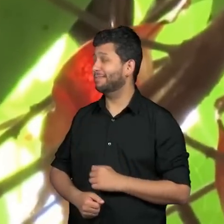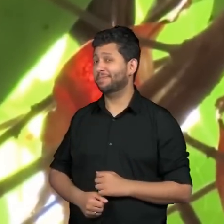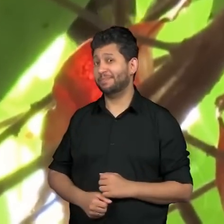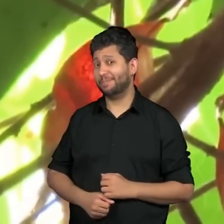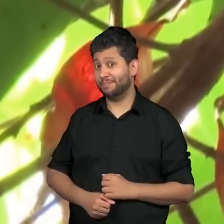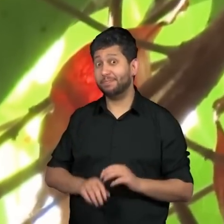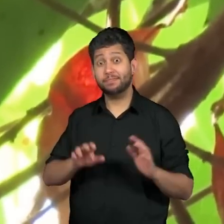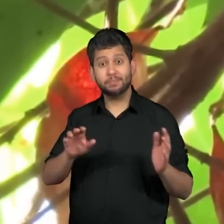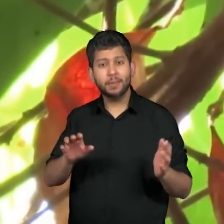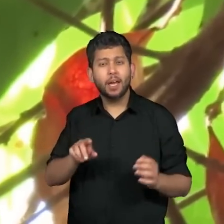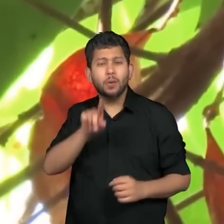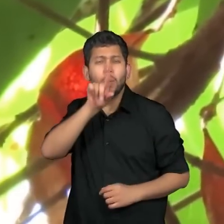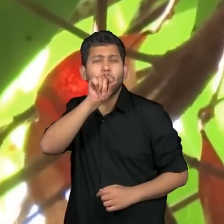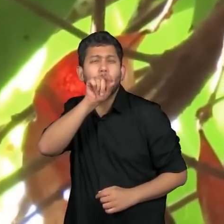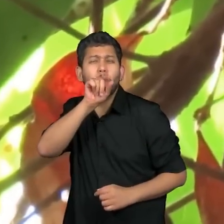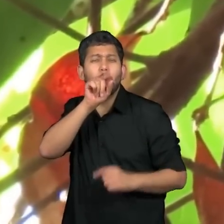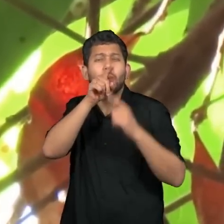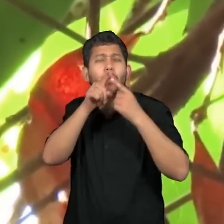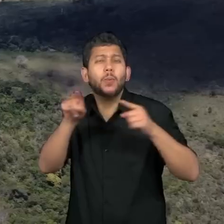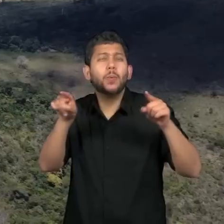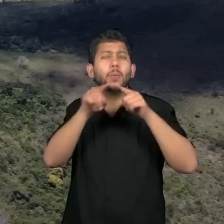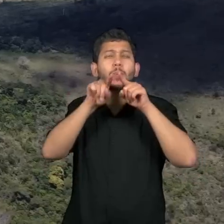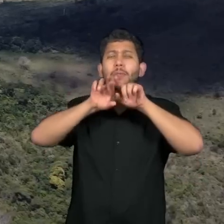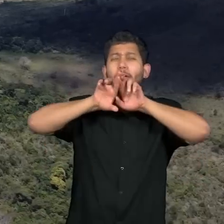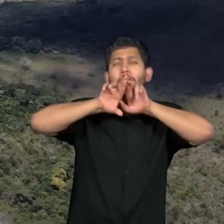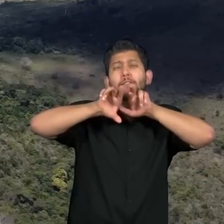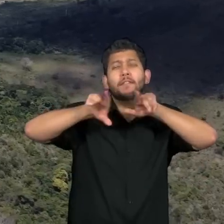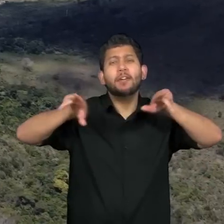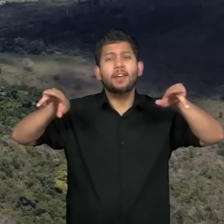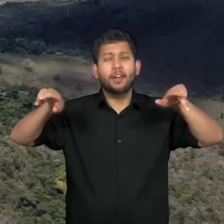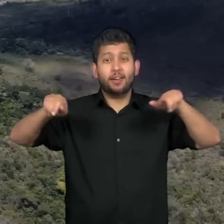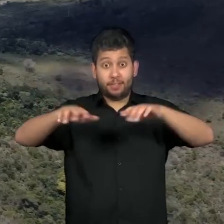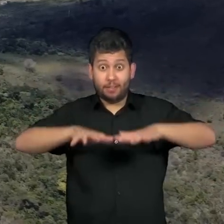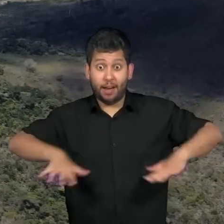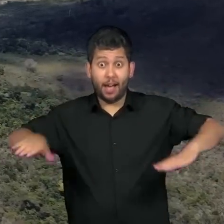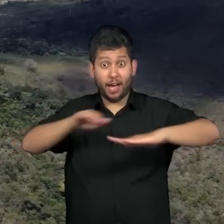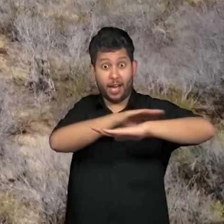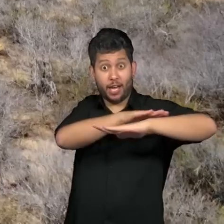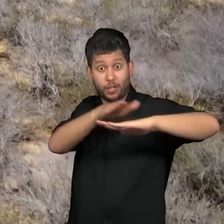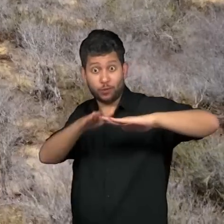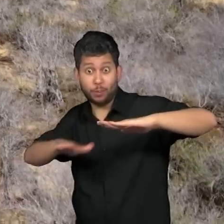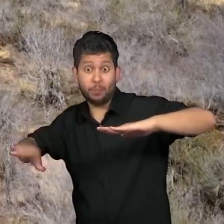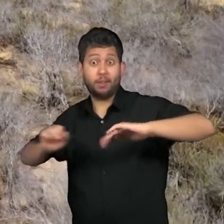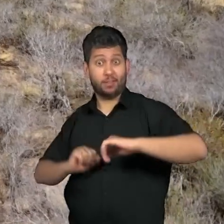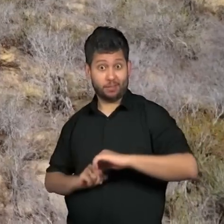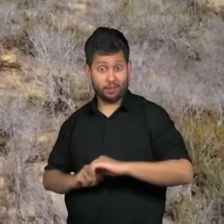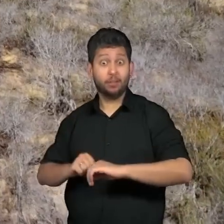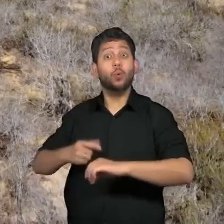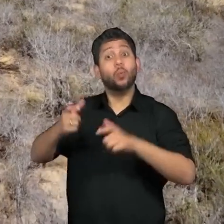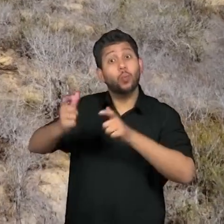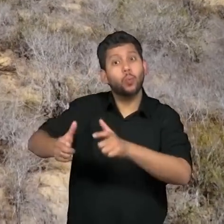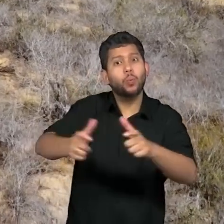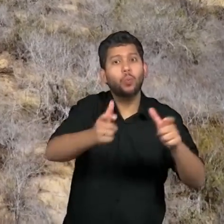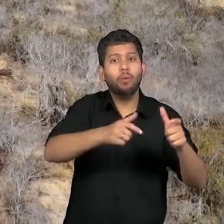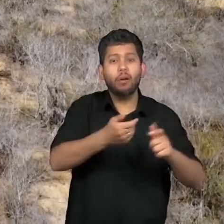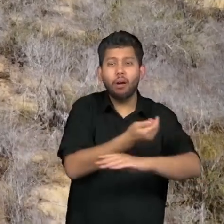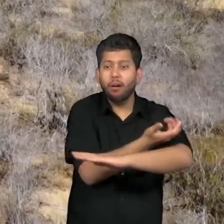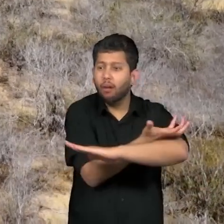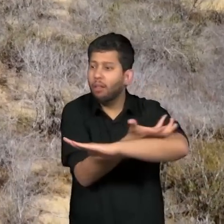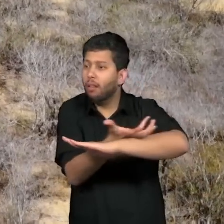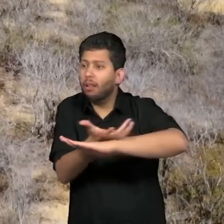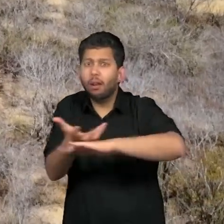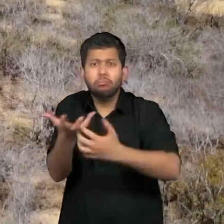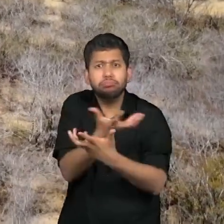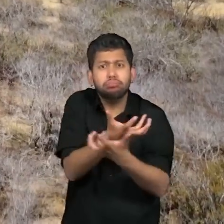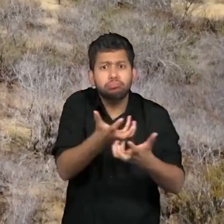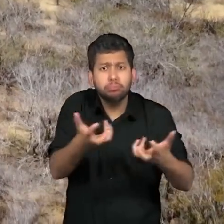Com um cantar afinado e diverso, elas ocupam as chapadas, dão vivas pinceladas ao